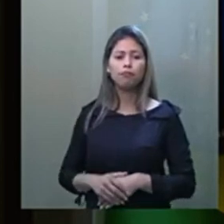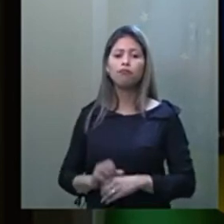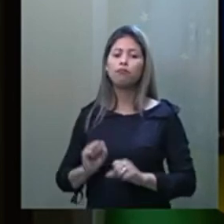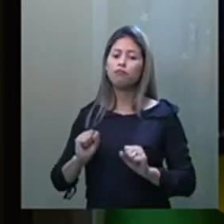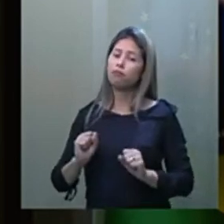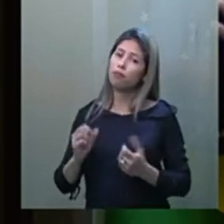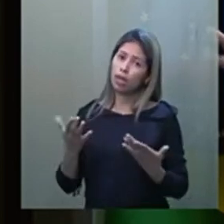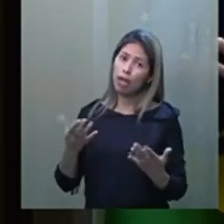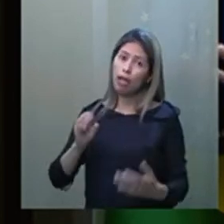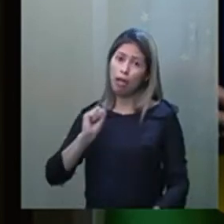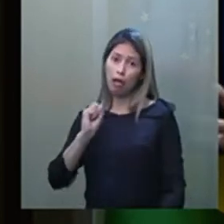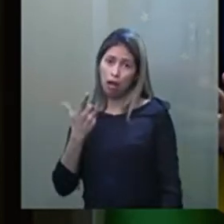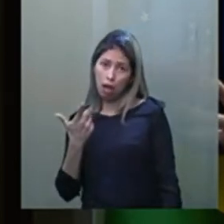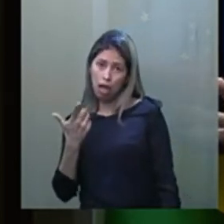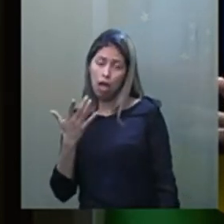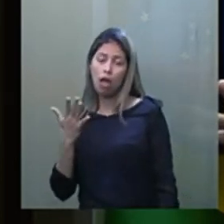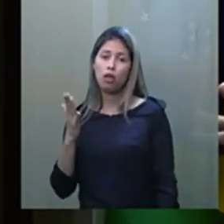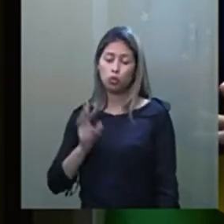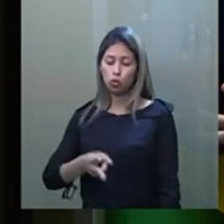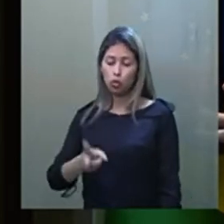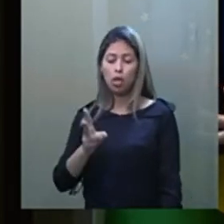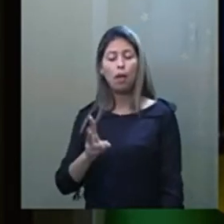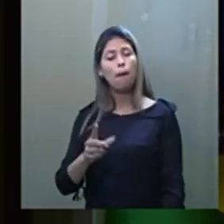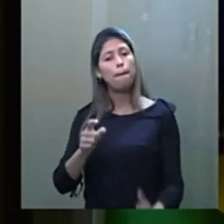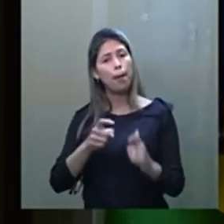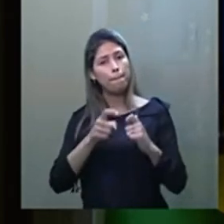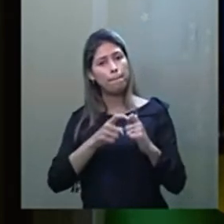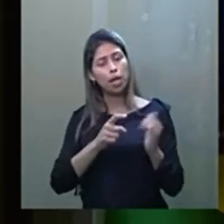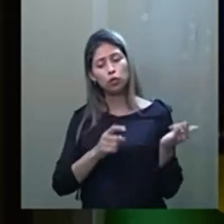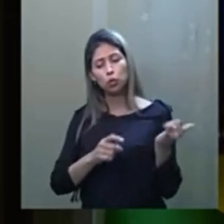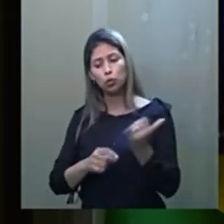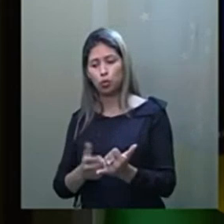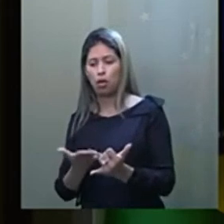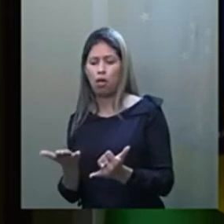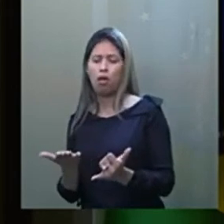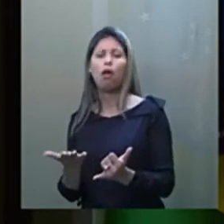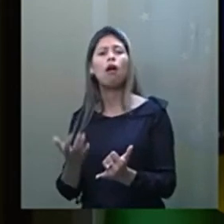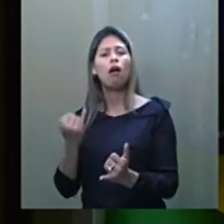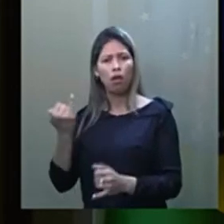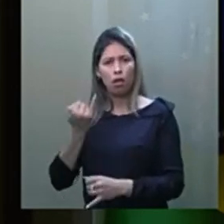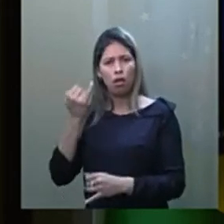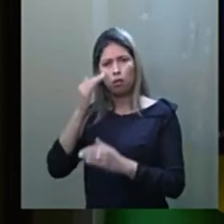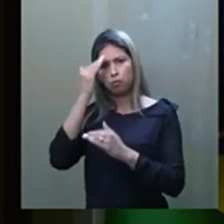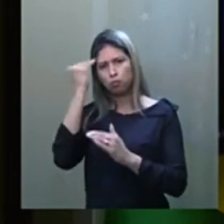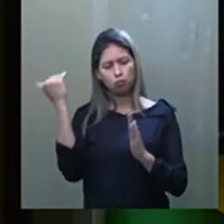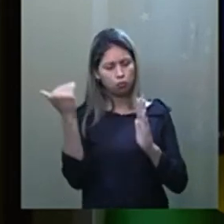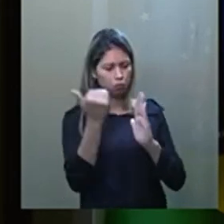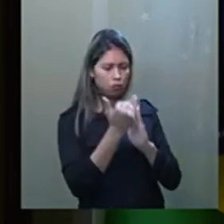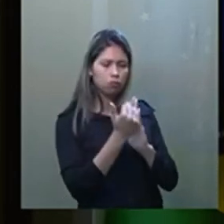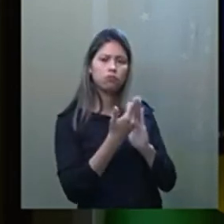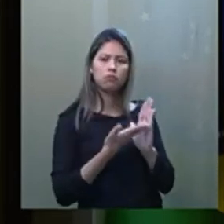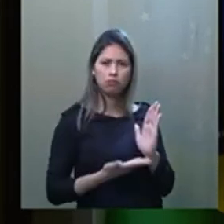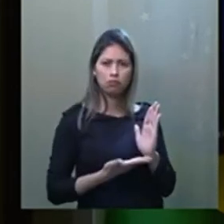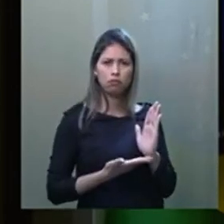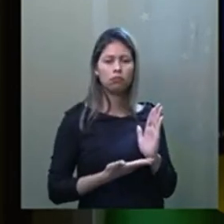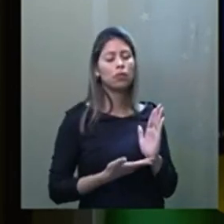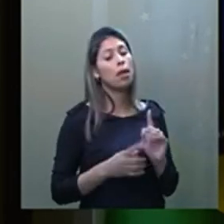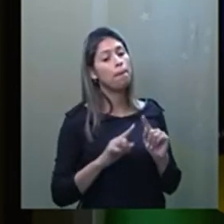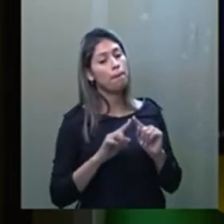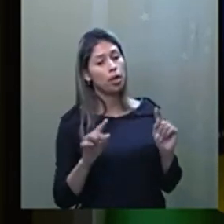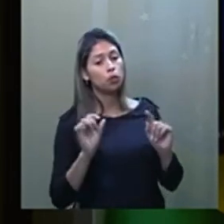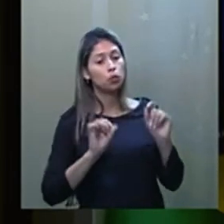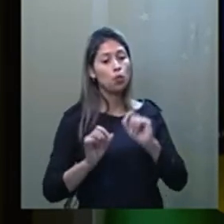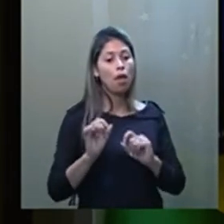claro que sob recomendação médica. A autonomia médica deve ser respeitada. Desde que